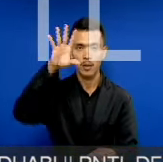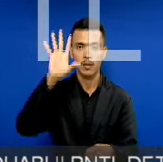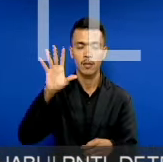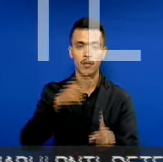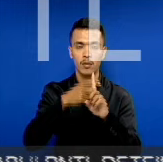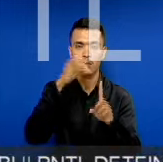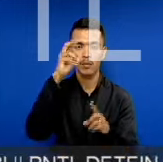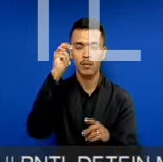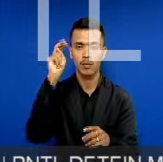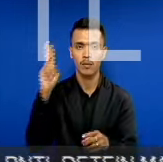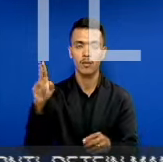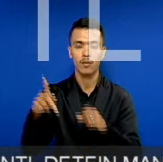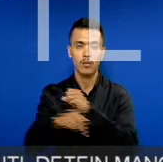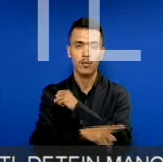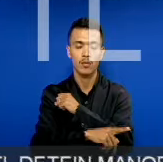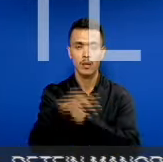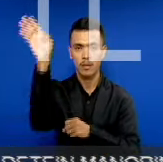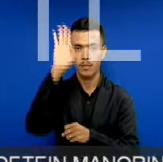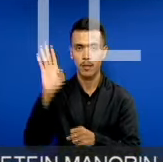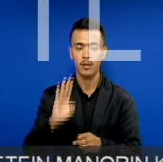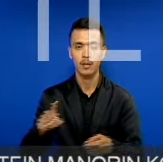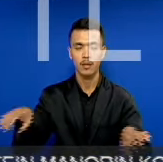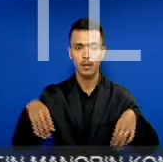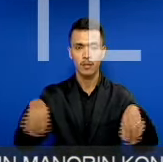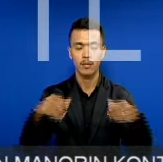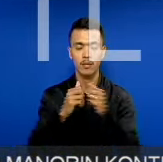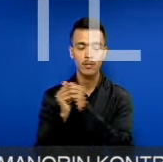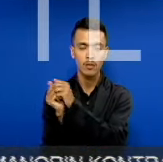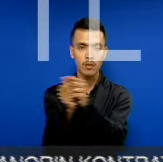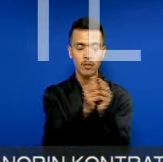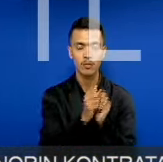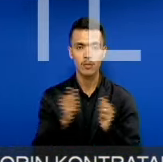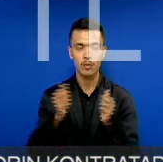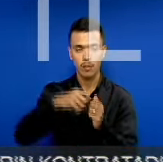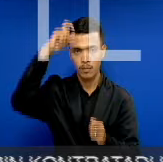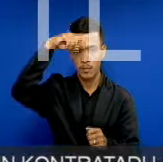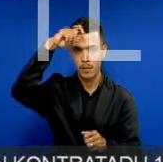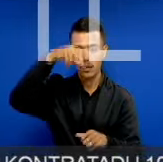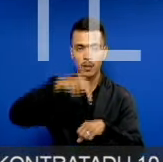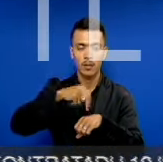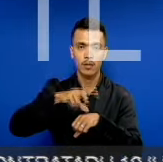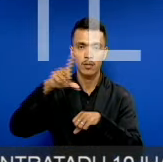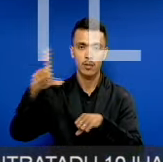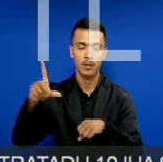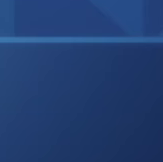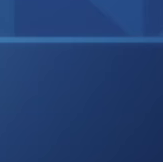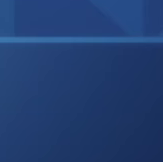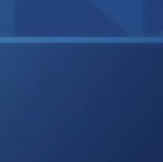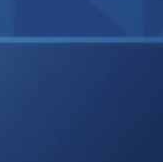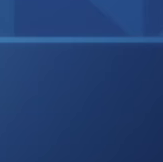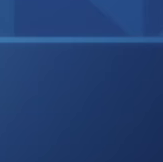Unidas, Portugal, Brasil, sem serviço ao perito nacional. João Aníbal, Abraão da Costa,